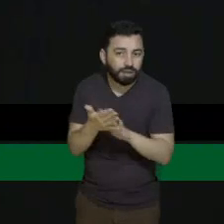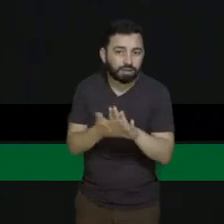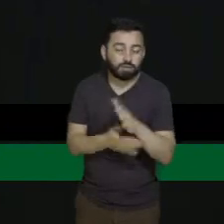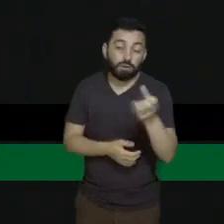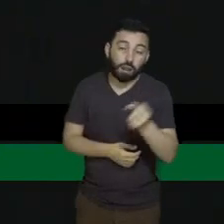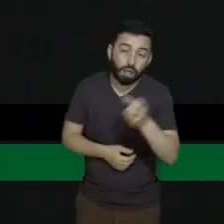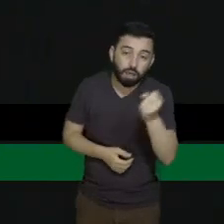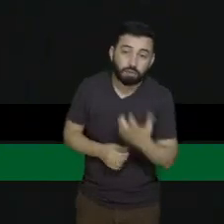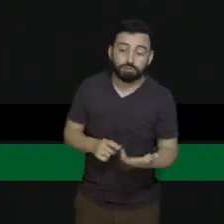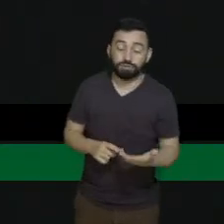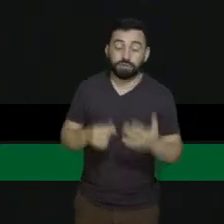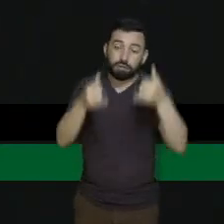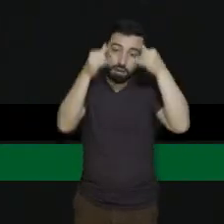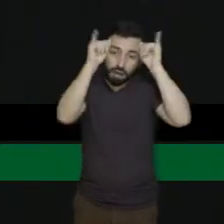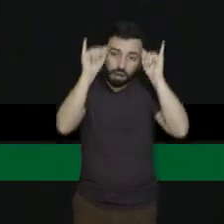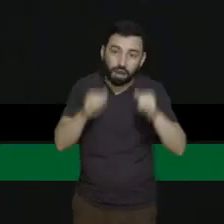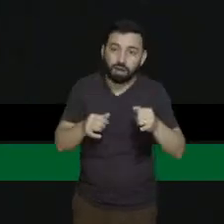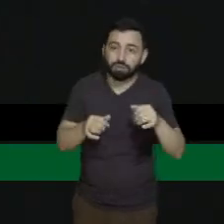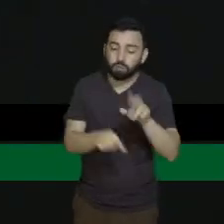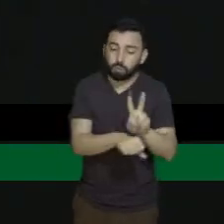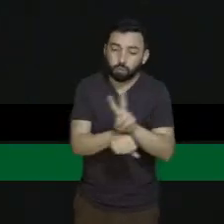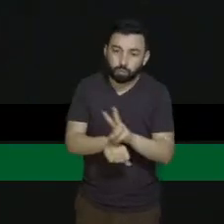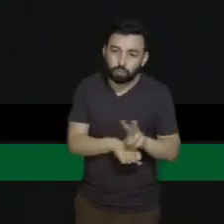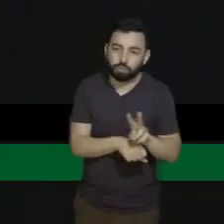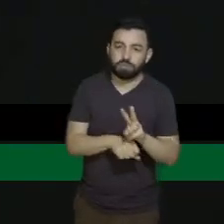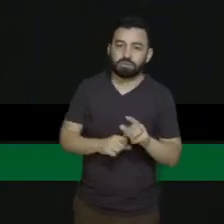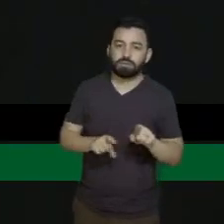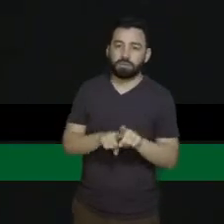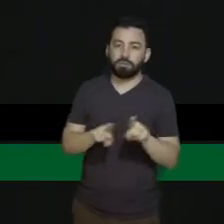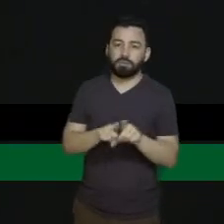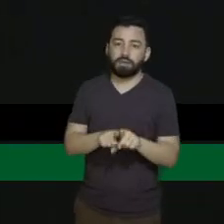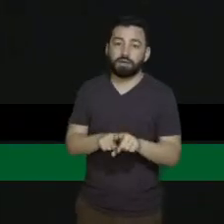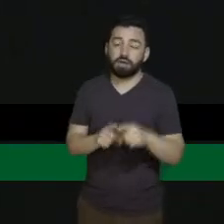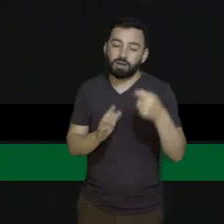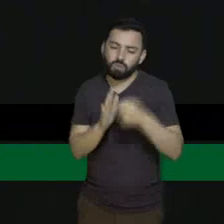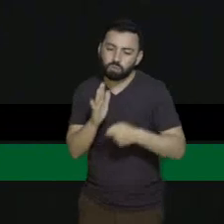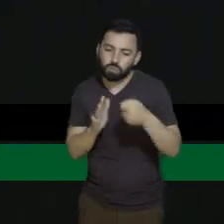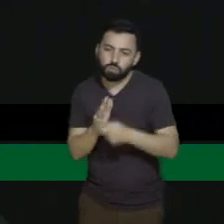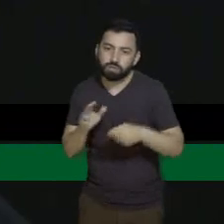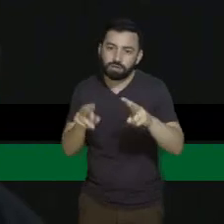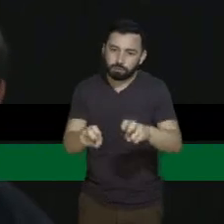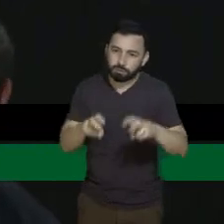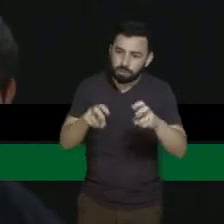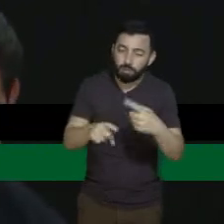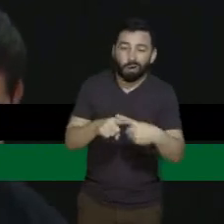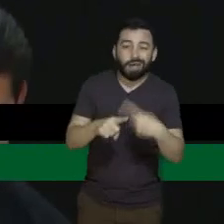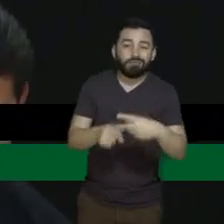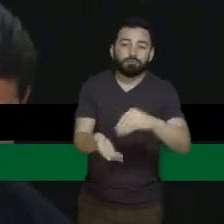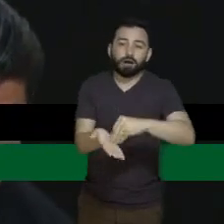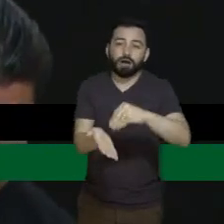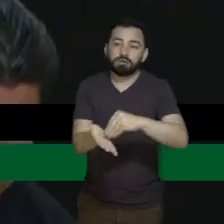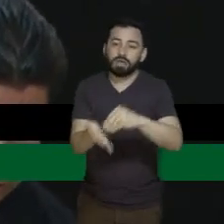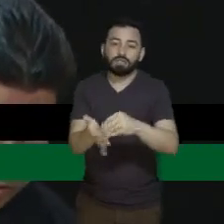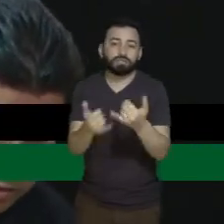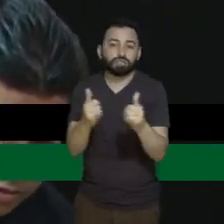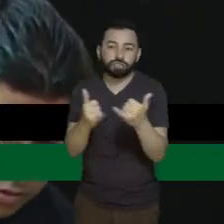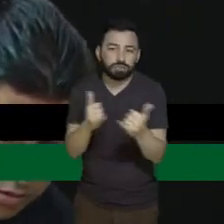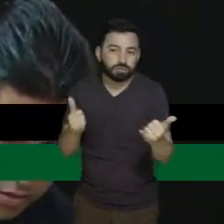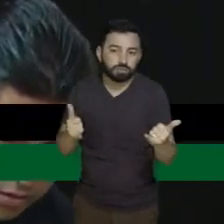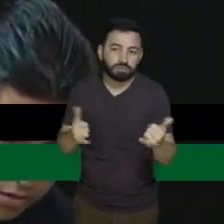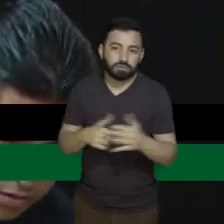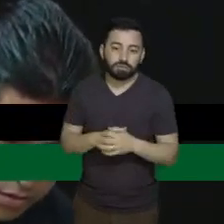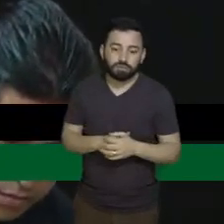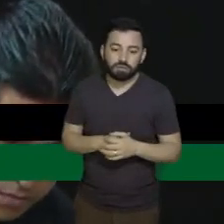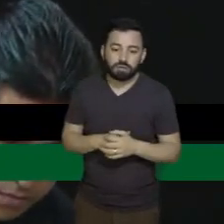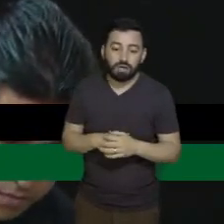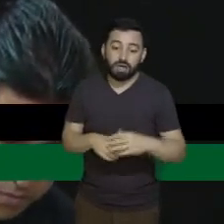do gado, na sua luta na agricultura por conta da falta de energia. A luta